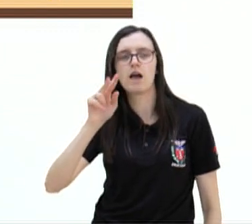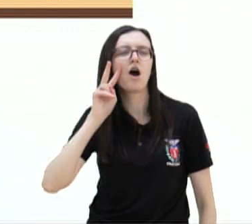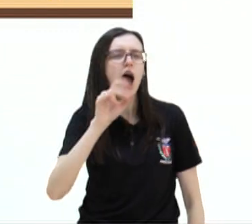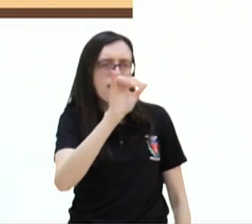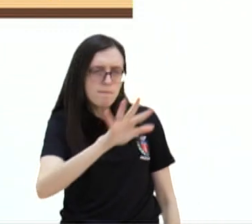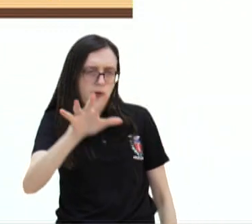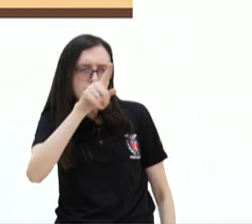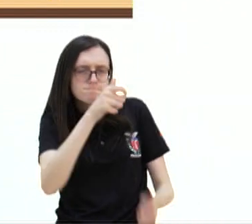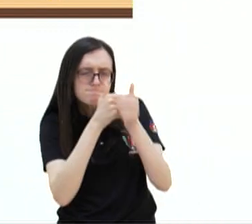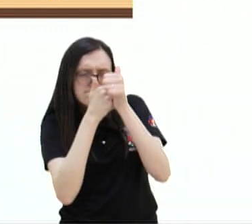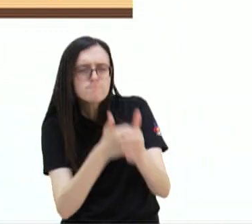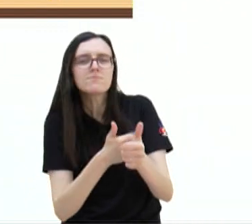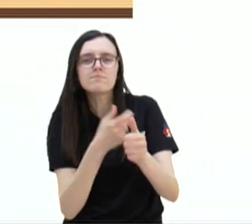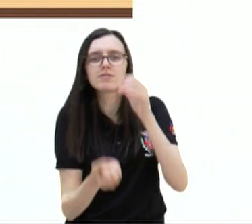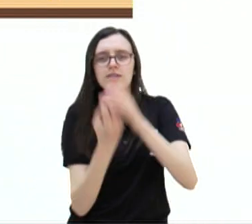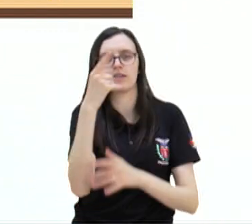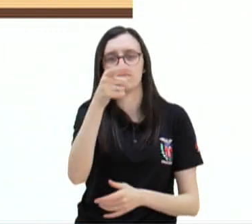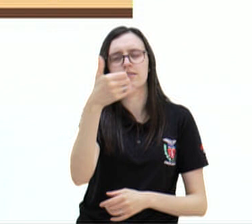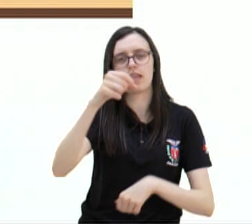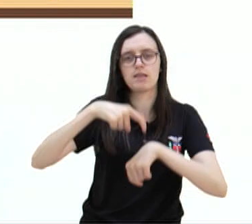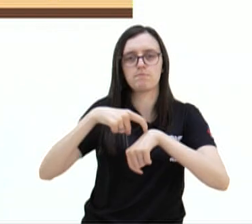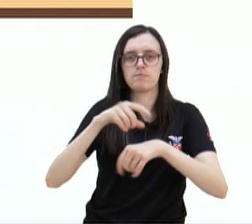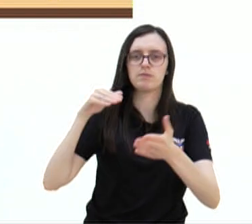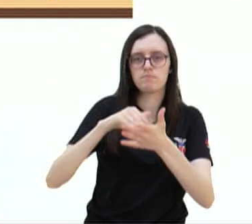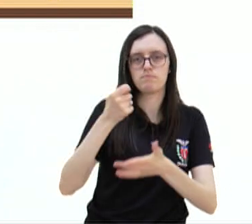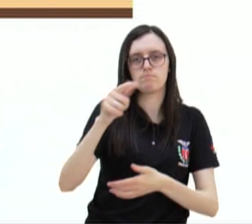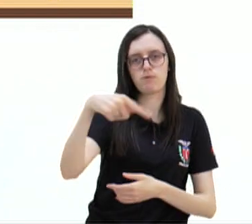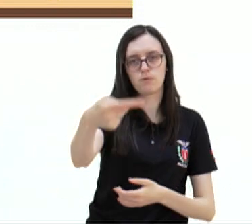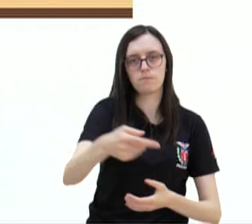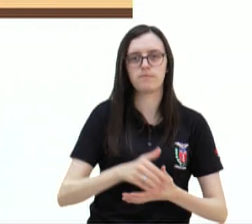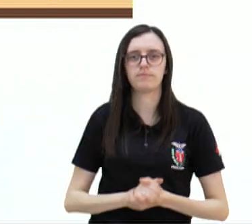imagem a seguir. 10 minutinhos, meus queridos. Até daqui a pouco.